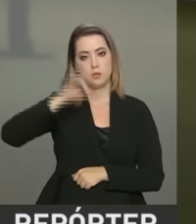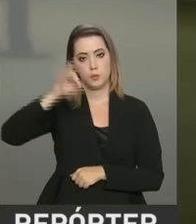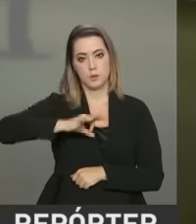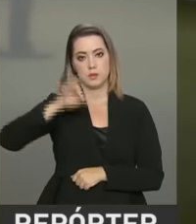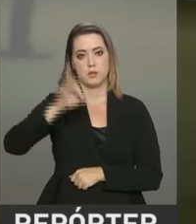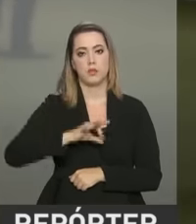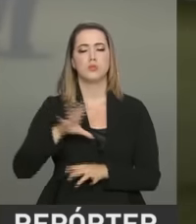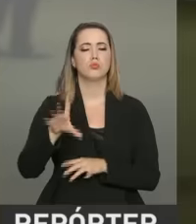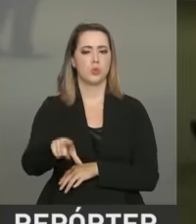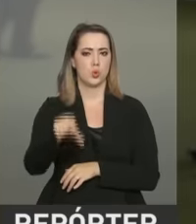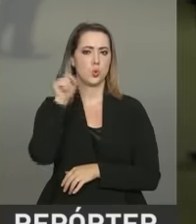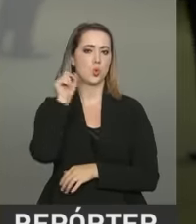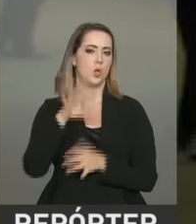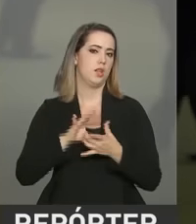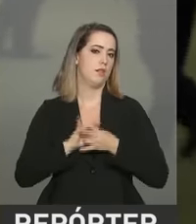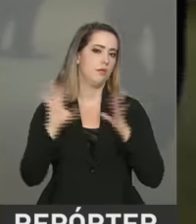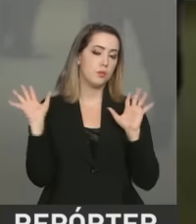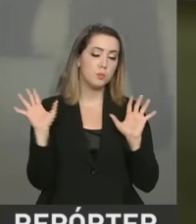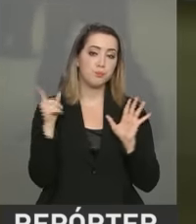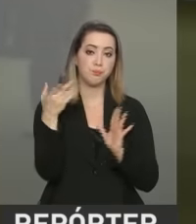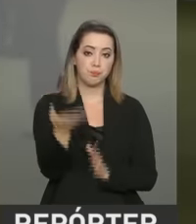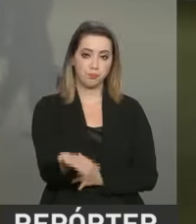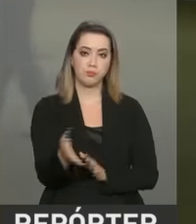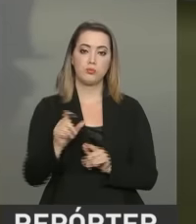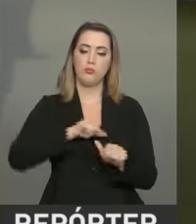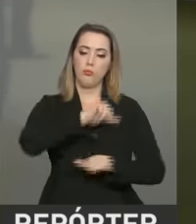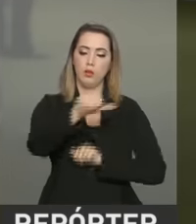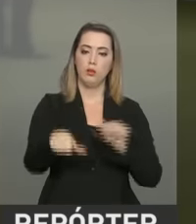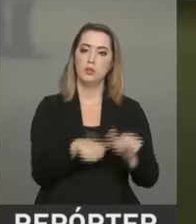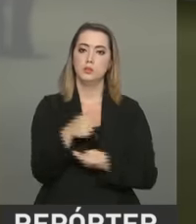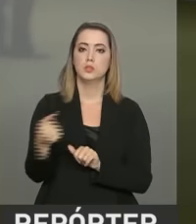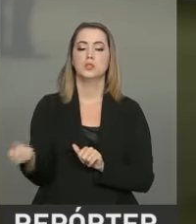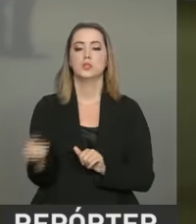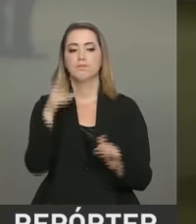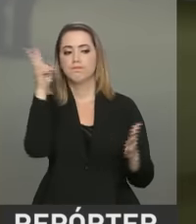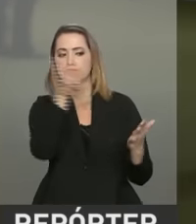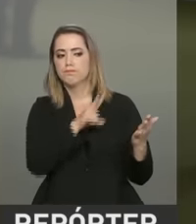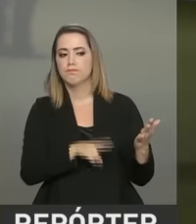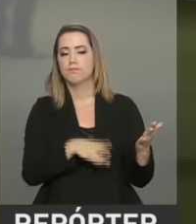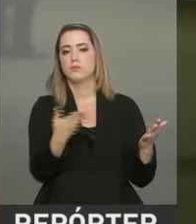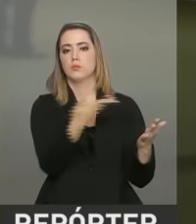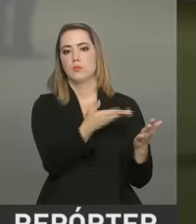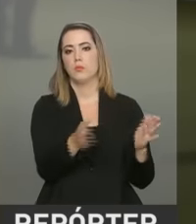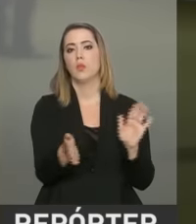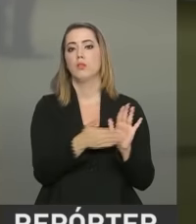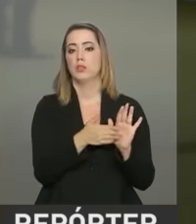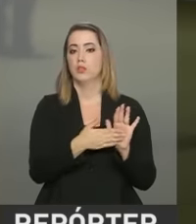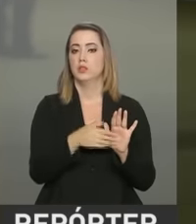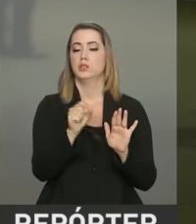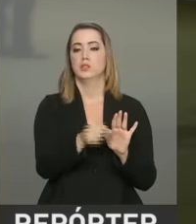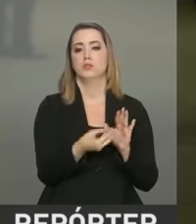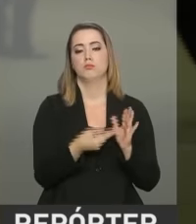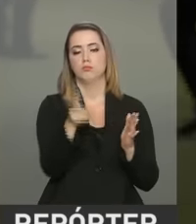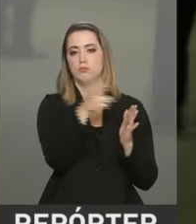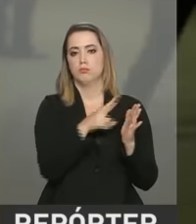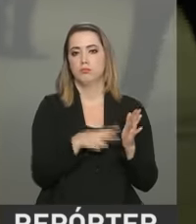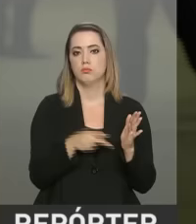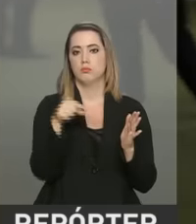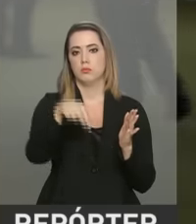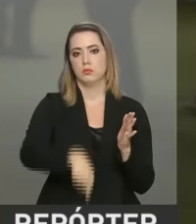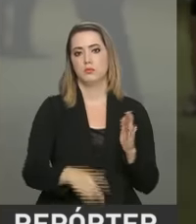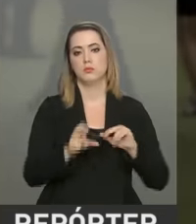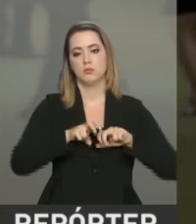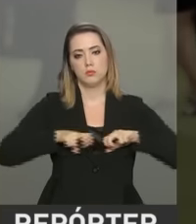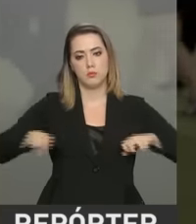matérias de livre escolha dos estudantes. Essas são as mudanças que vão ser analisadas quando a medida provisória for analisada aqui